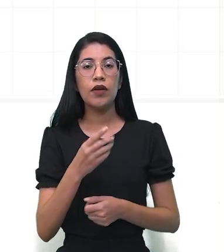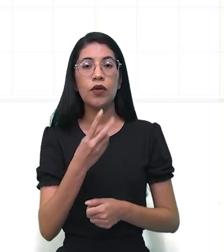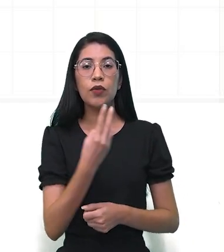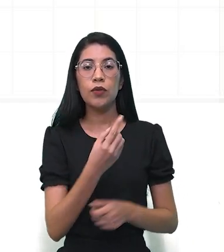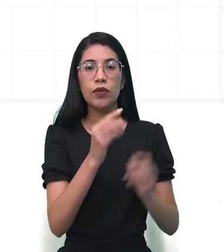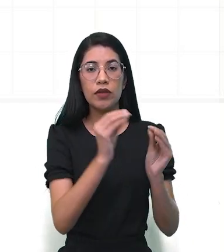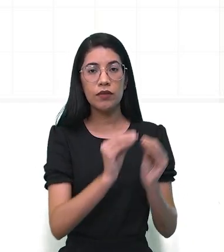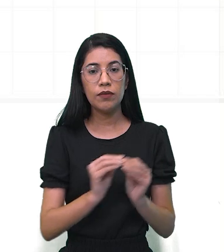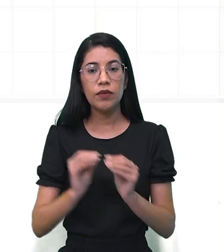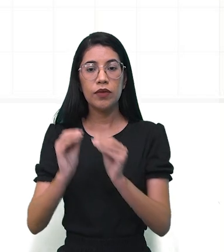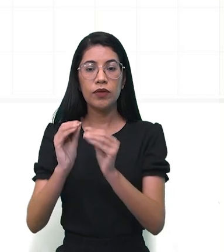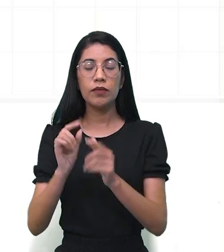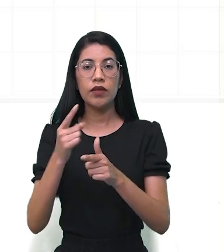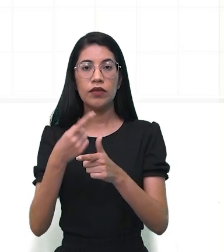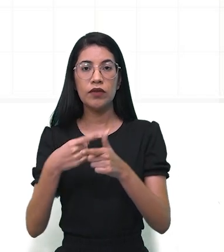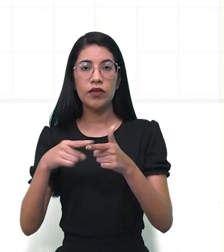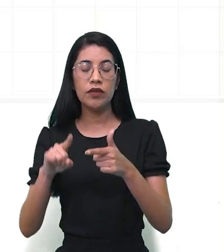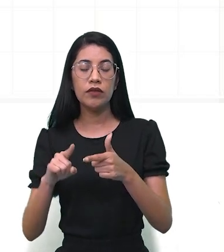o meu 4.